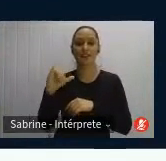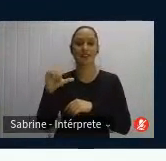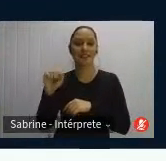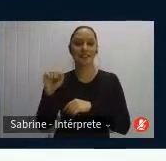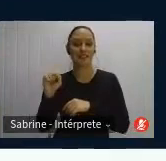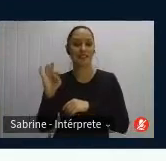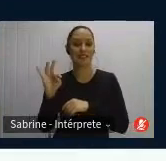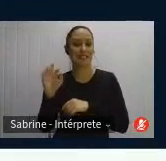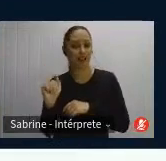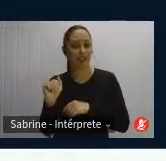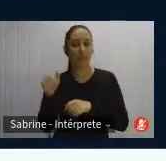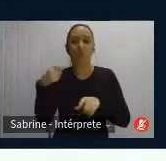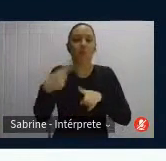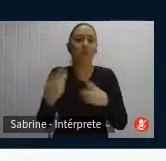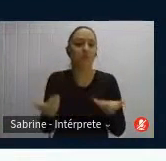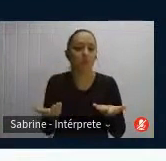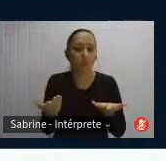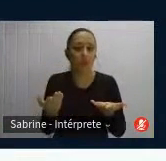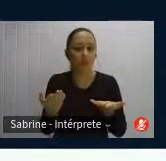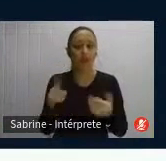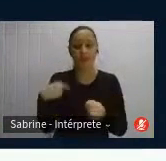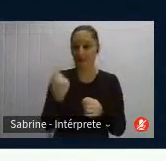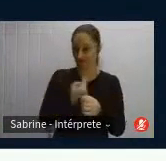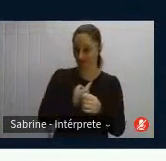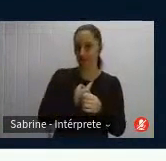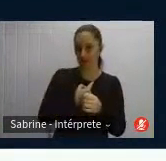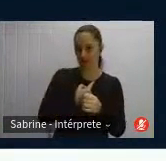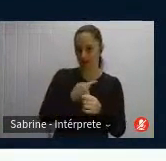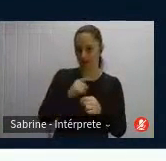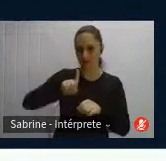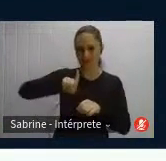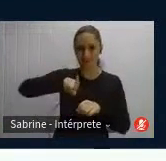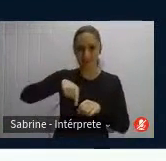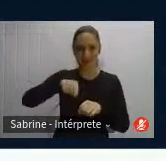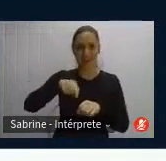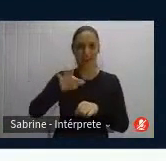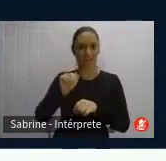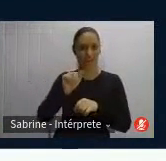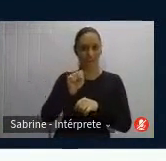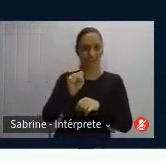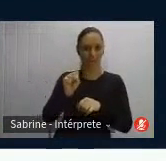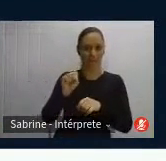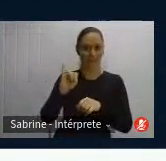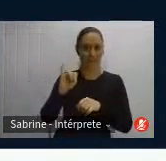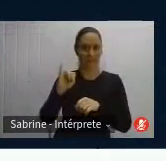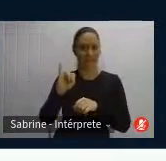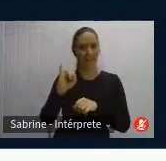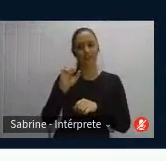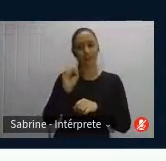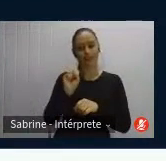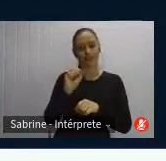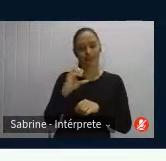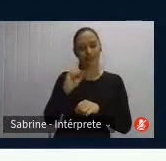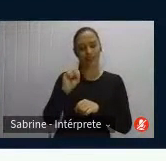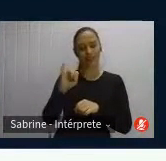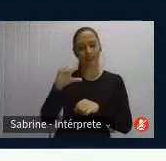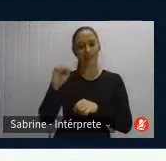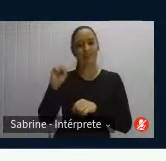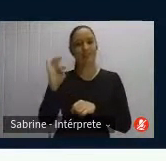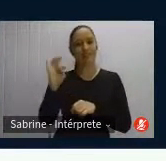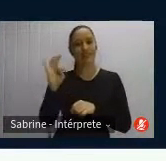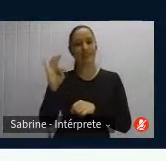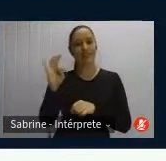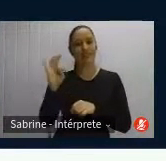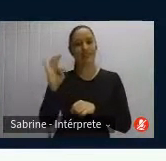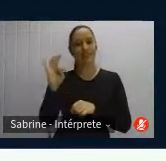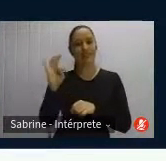porque isso, né, é bem complicado. Então, as políticas, né, ou os governos, na verdade, né, esse governo